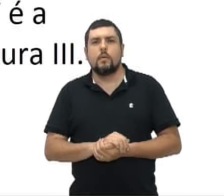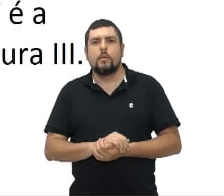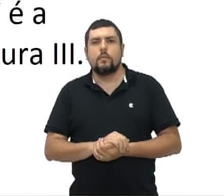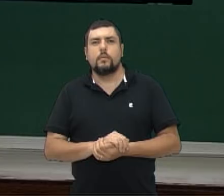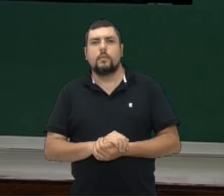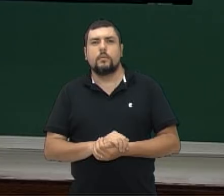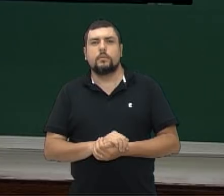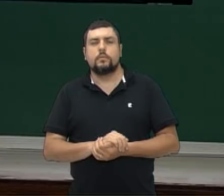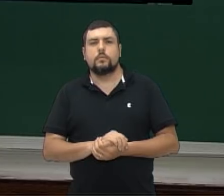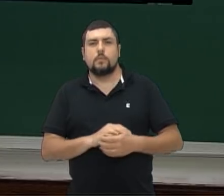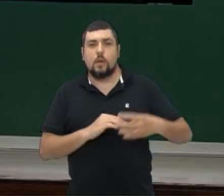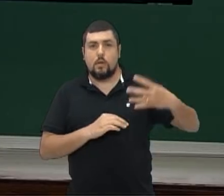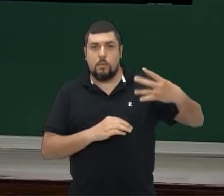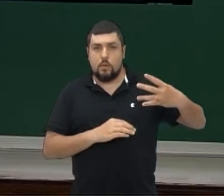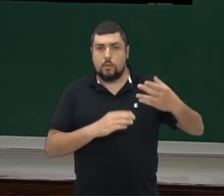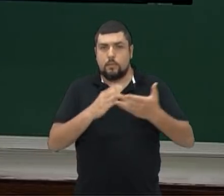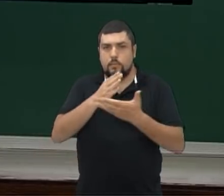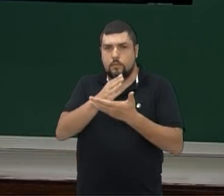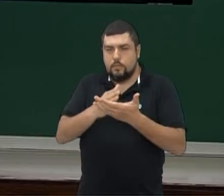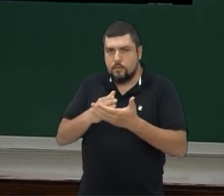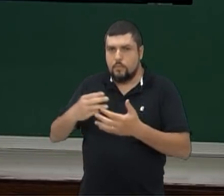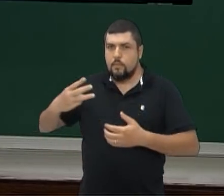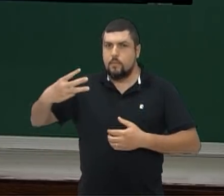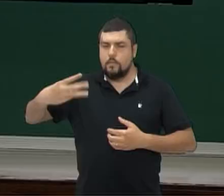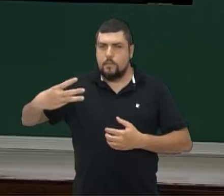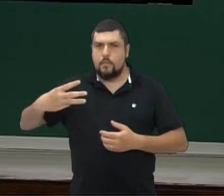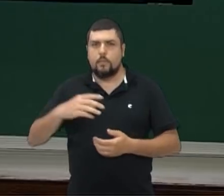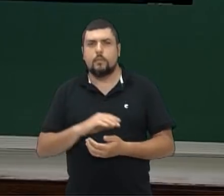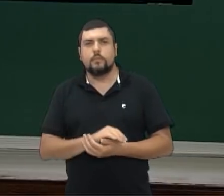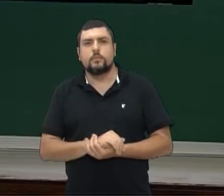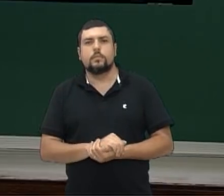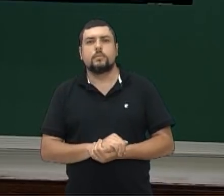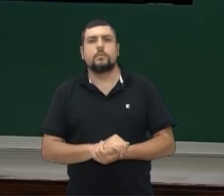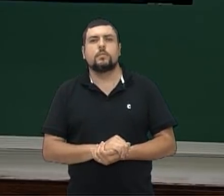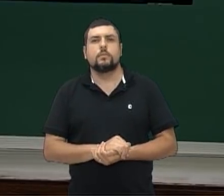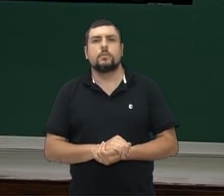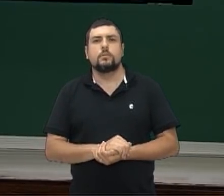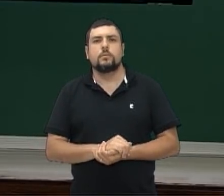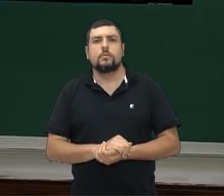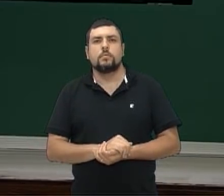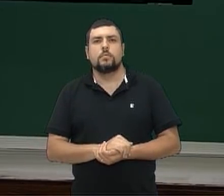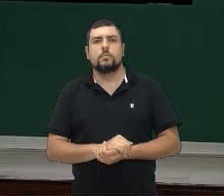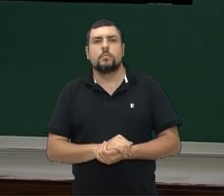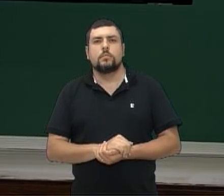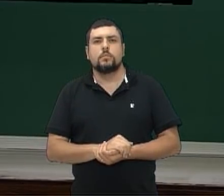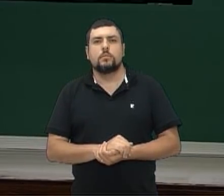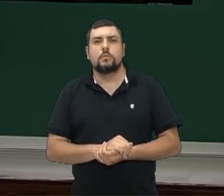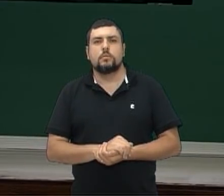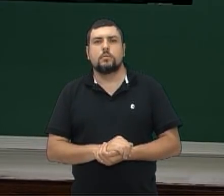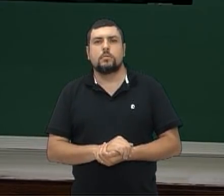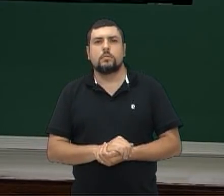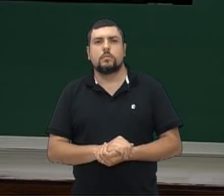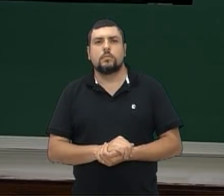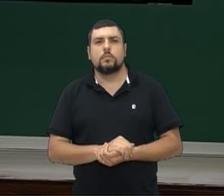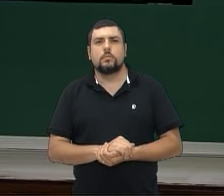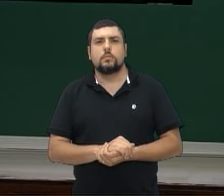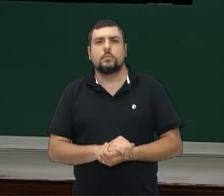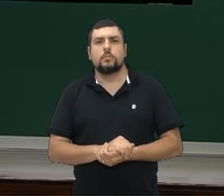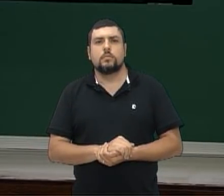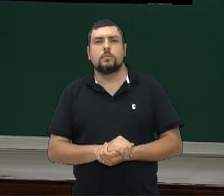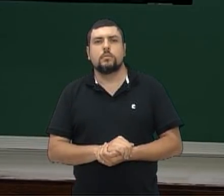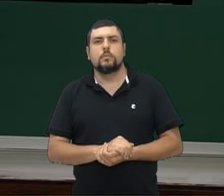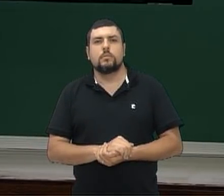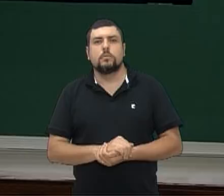do perímetro da 3. Então, 4 e 3 é a metade. 4 e a